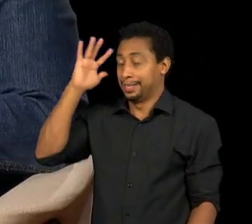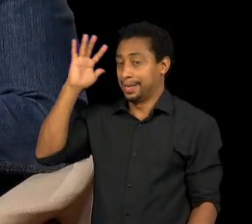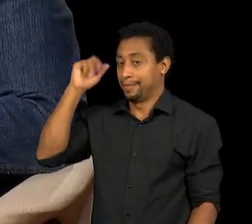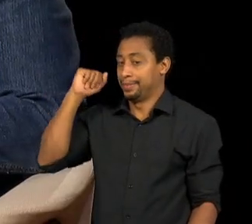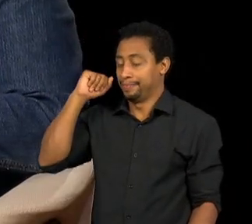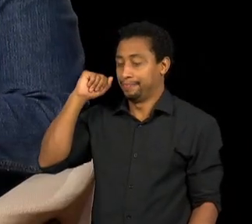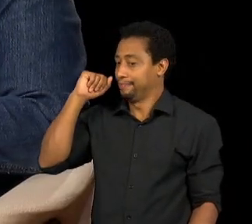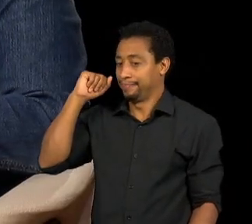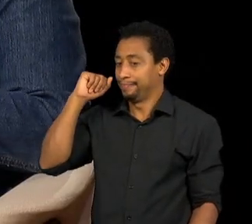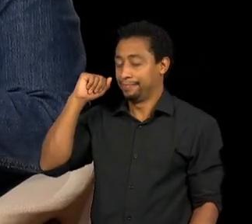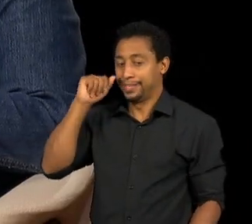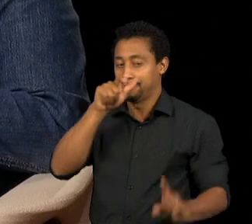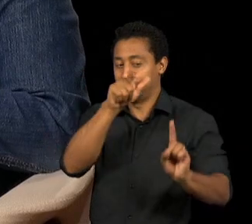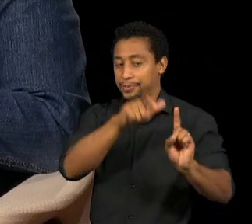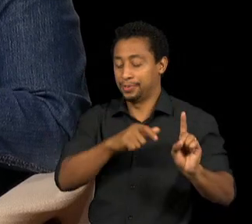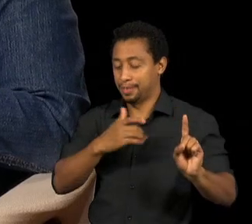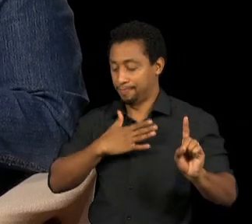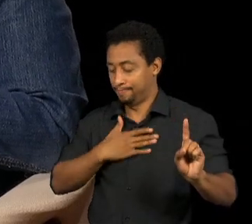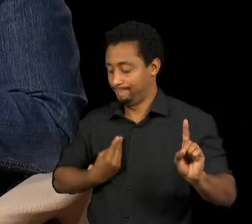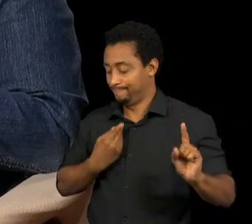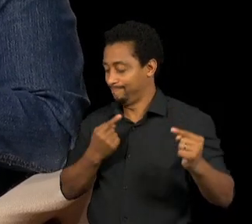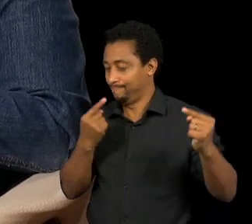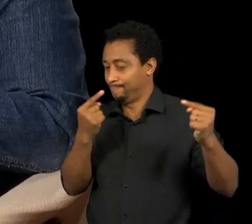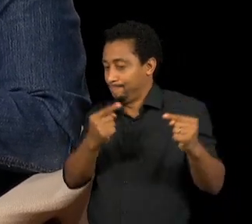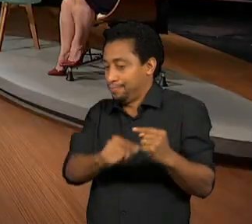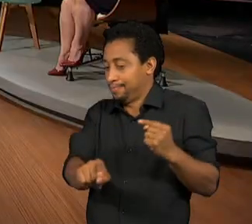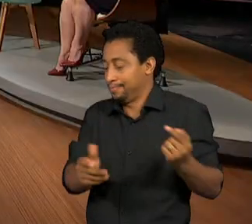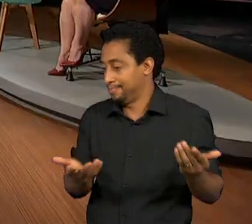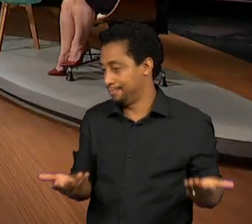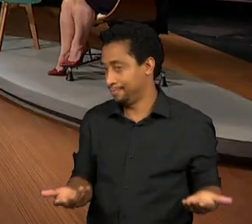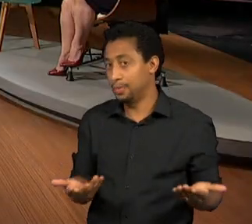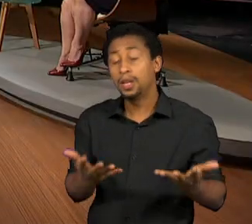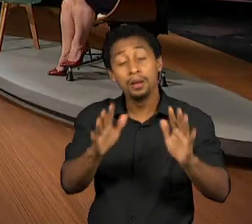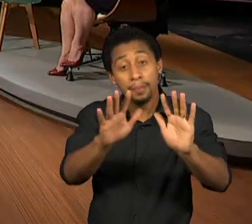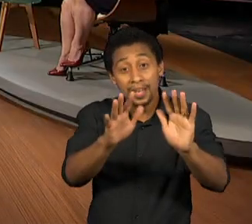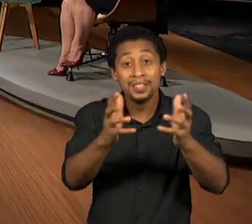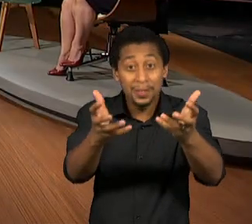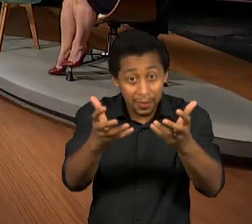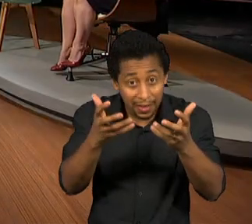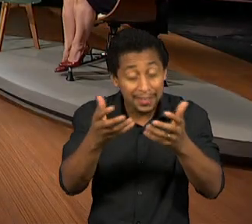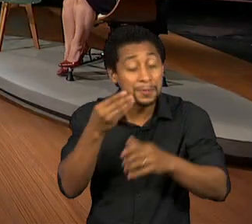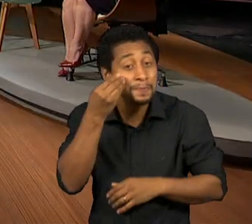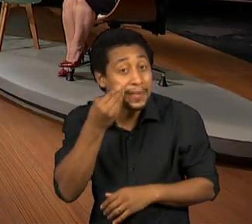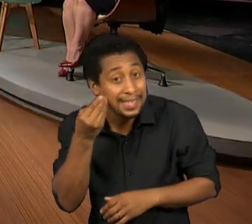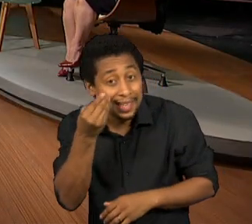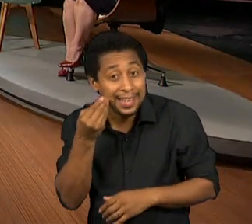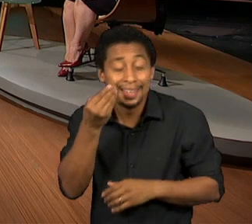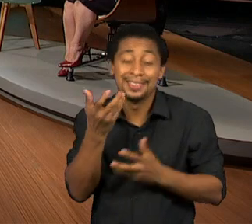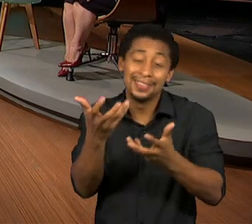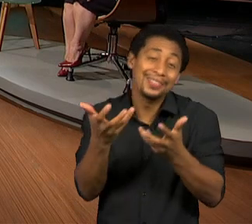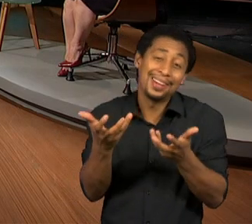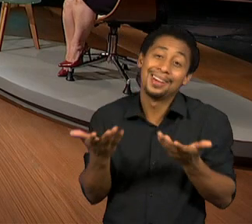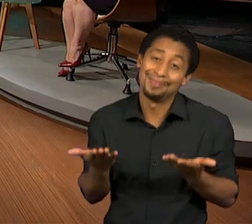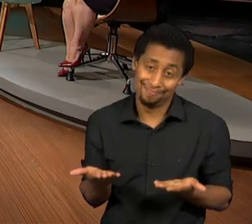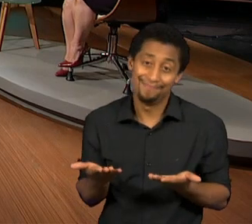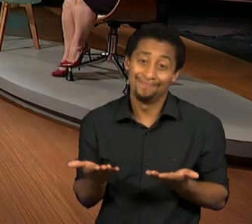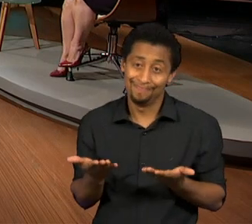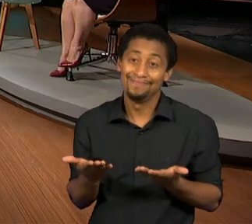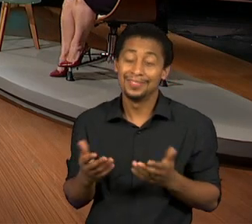porque, assim, a gente... né, você quer ter experiências e experimentar. Mas